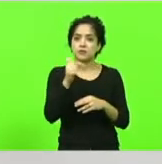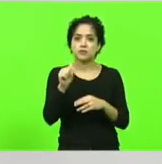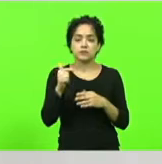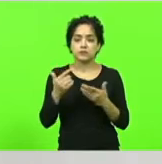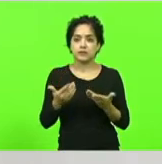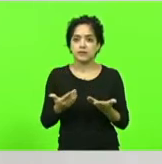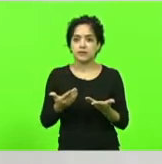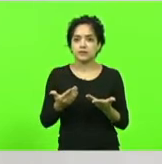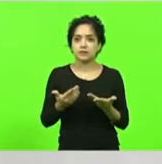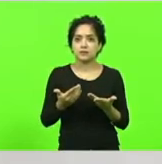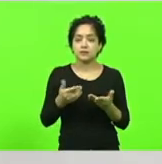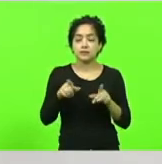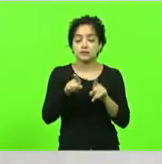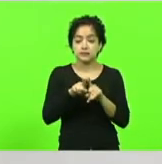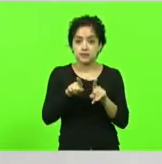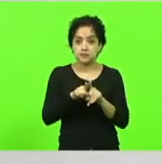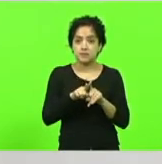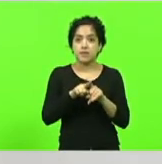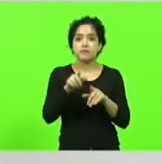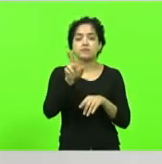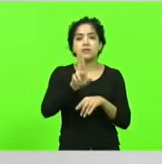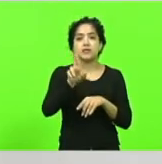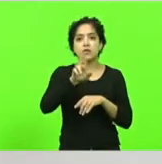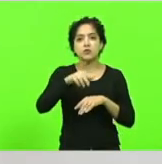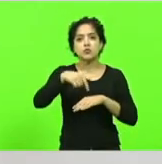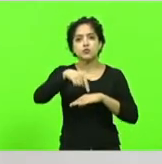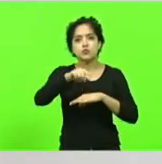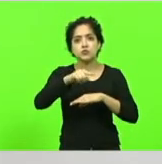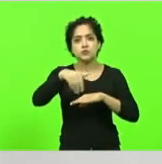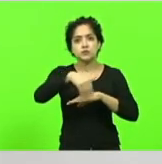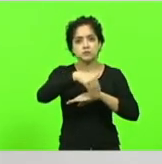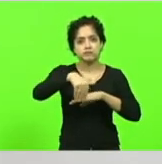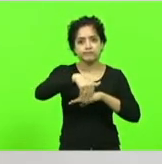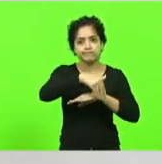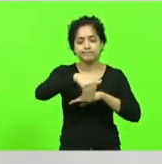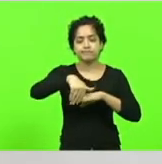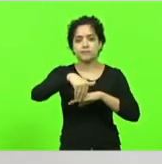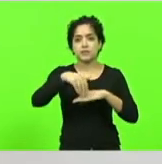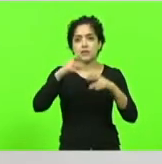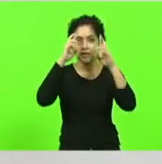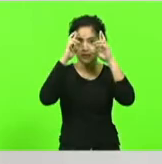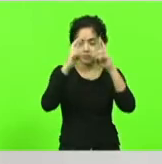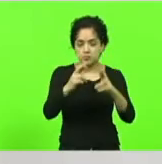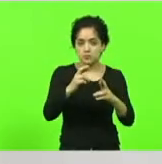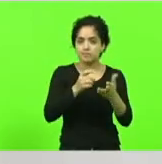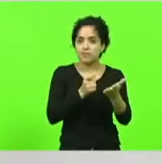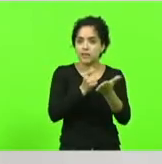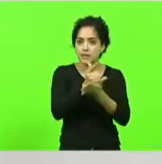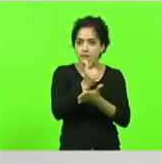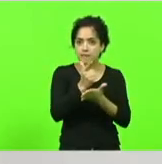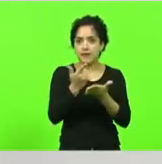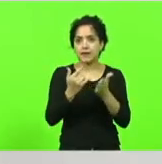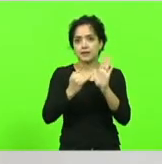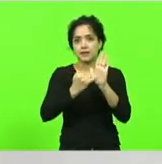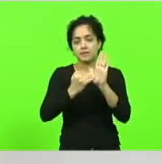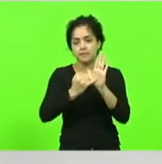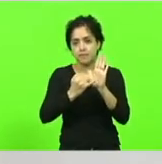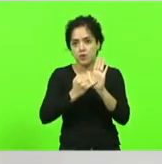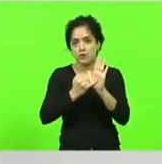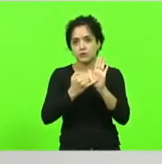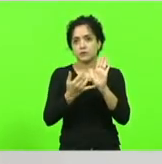um desrespeito por quem usa aquela via, um desrespeito para quem paga impostos, um desrespeito para